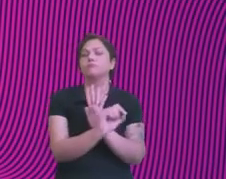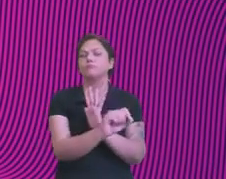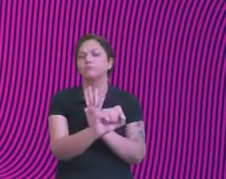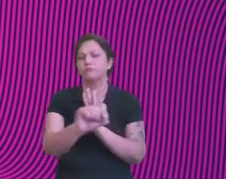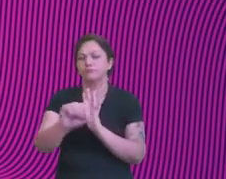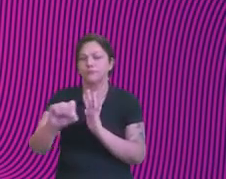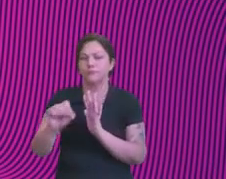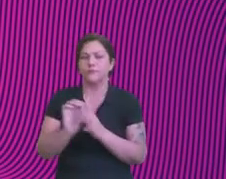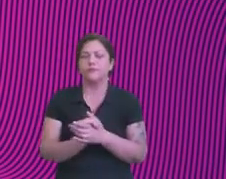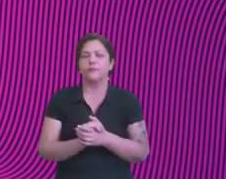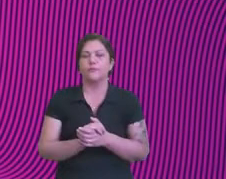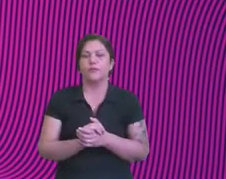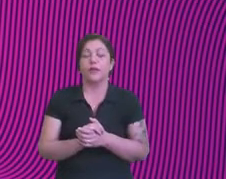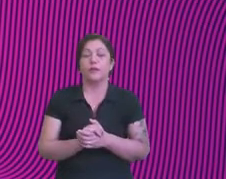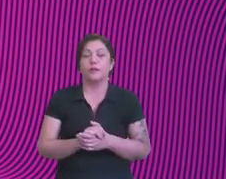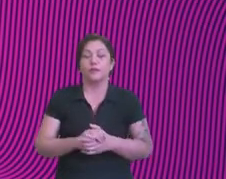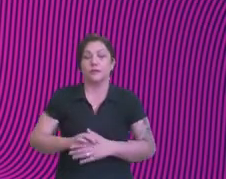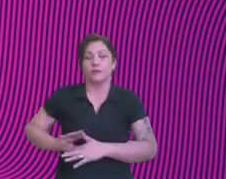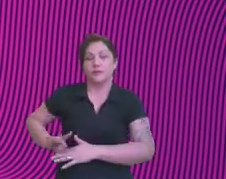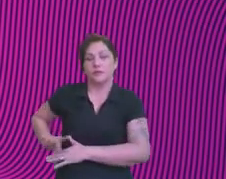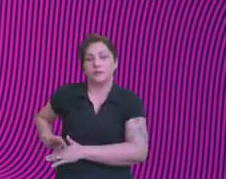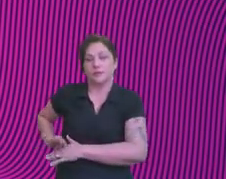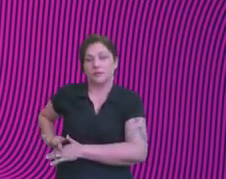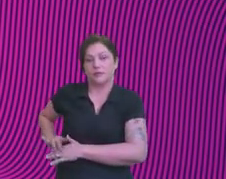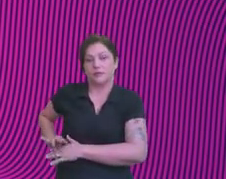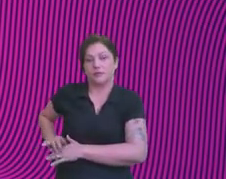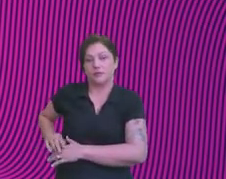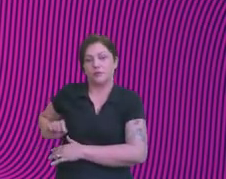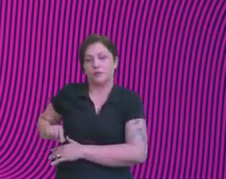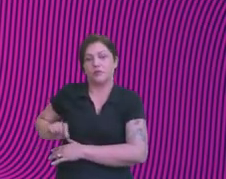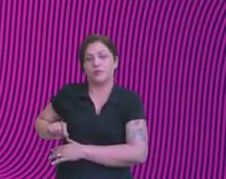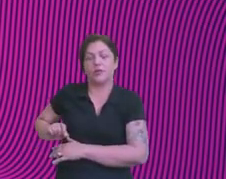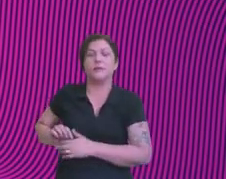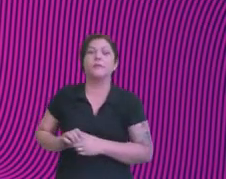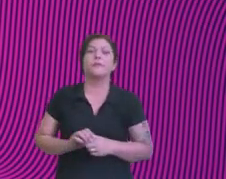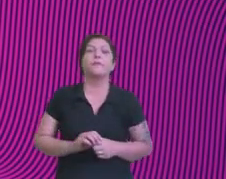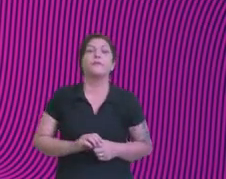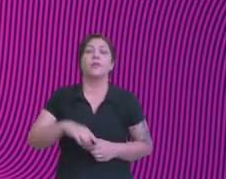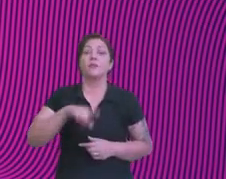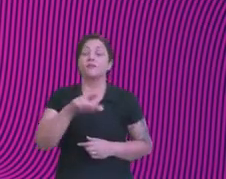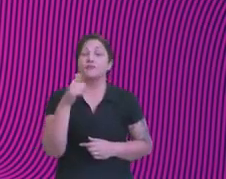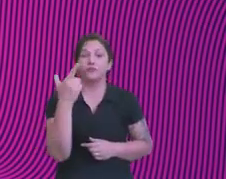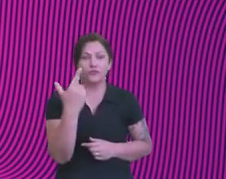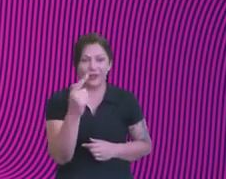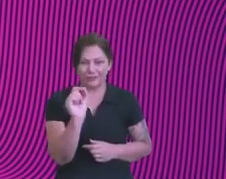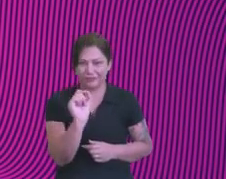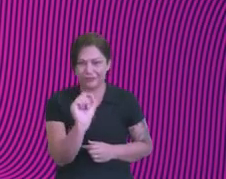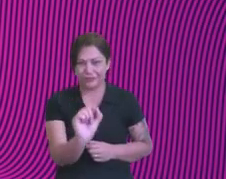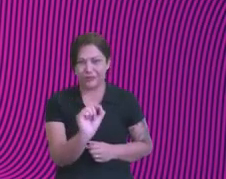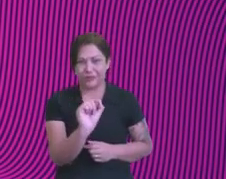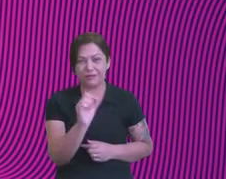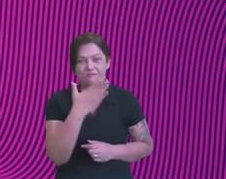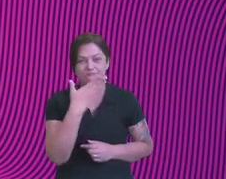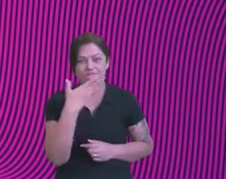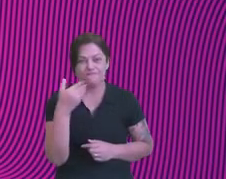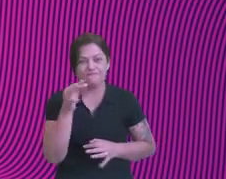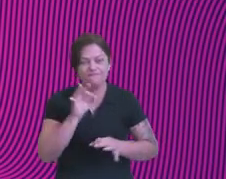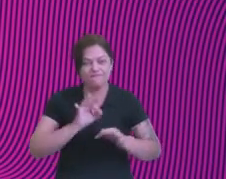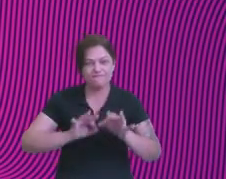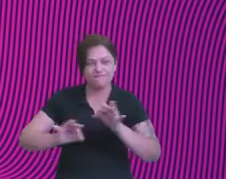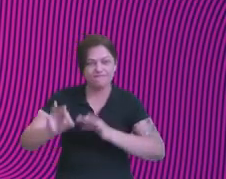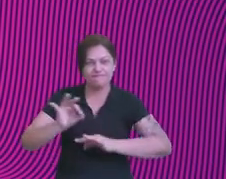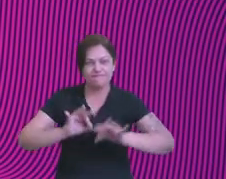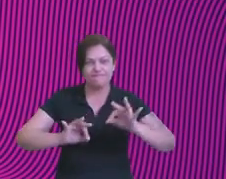doenças hepáticas de grande volume, bilobares, né? Você tem um melhor controle de doença